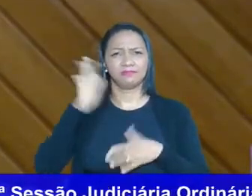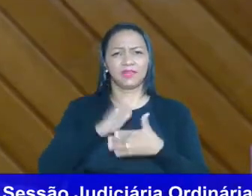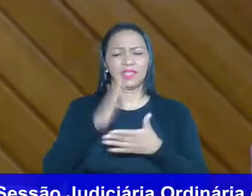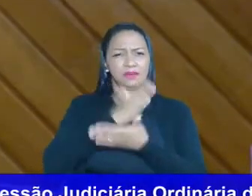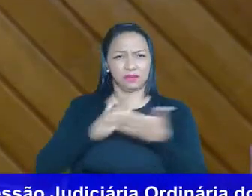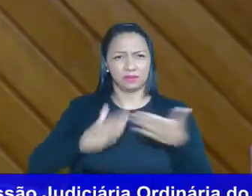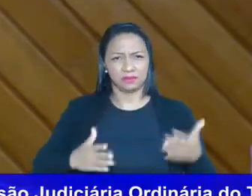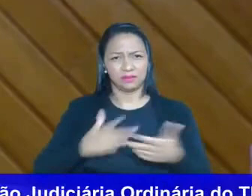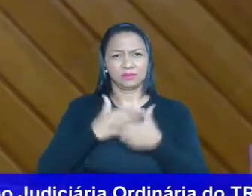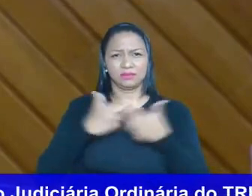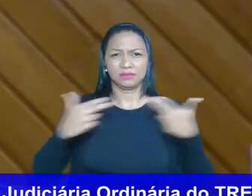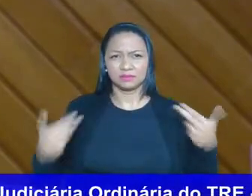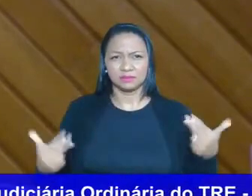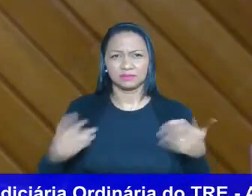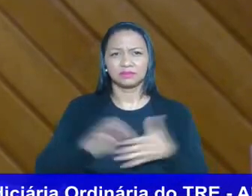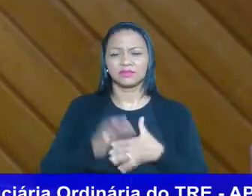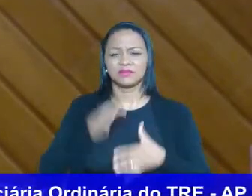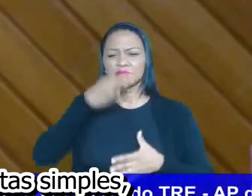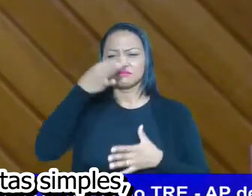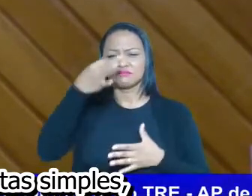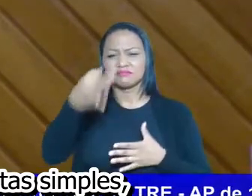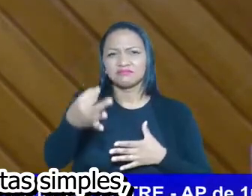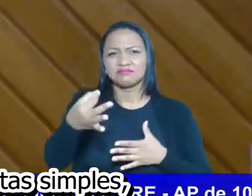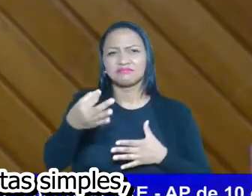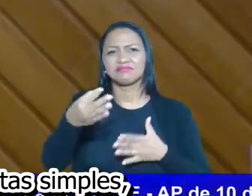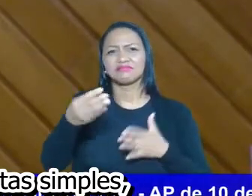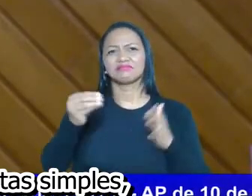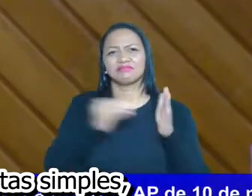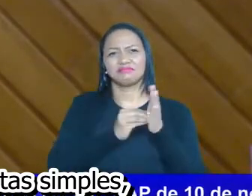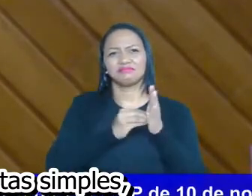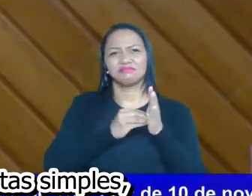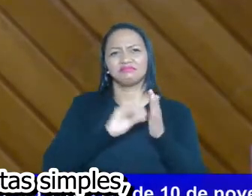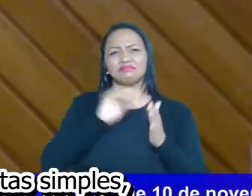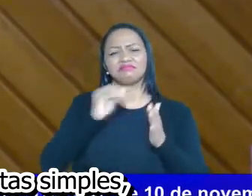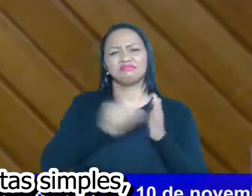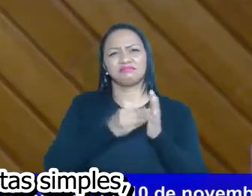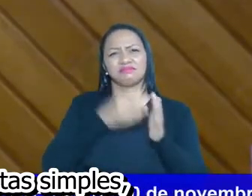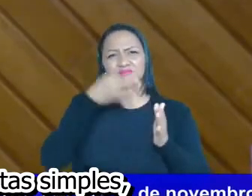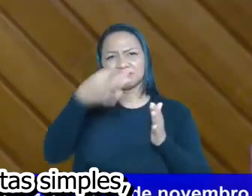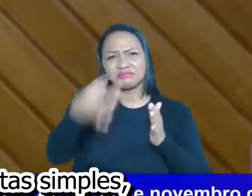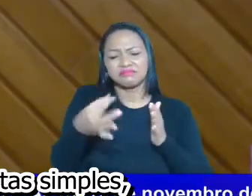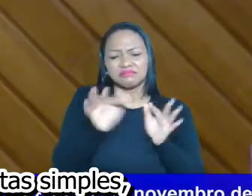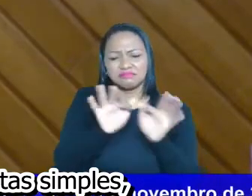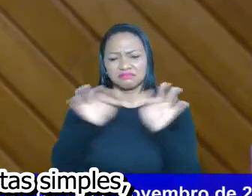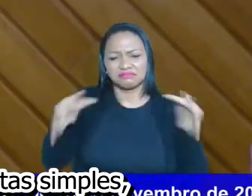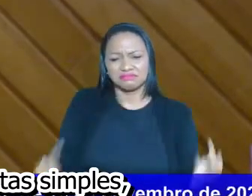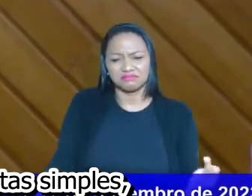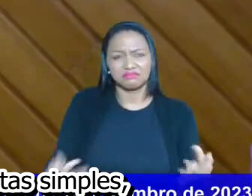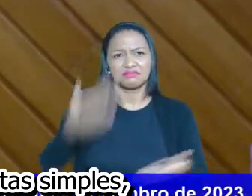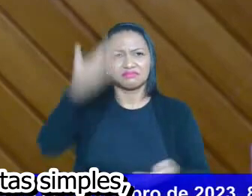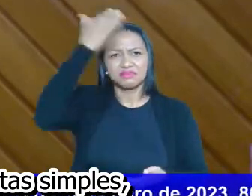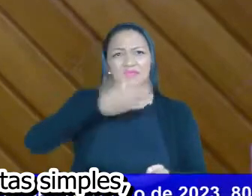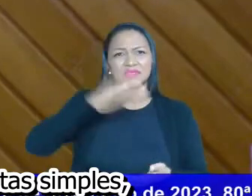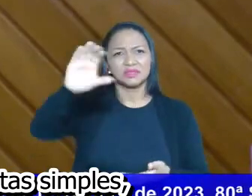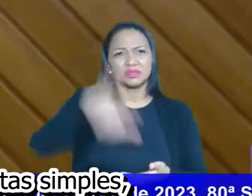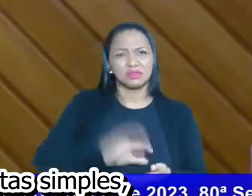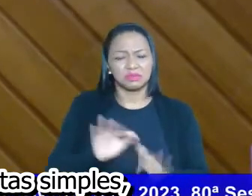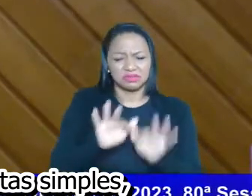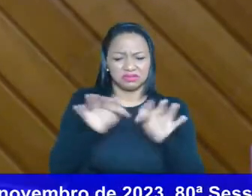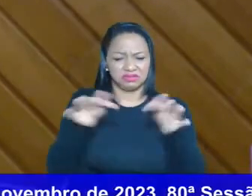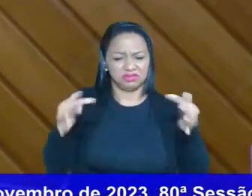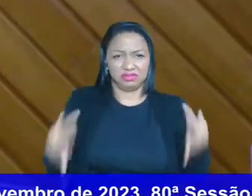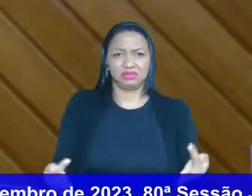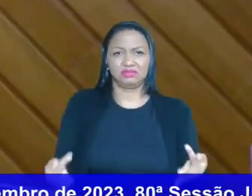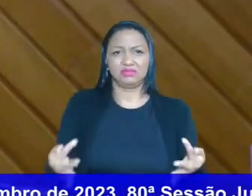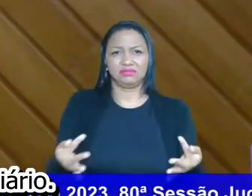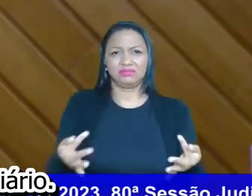algumas coisas, alguns pareceres com essa formatação simples, uma prestação de contas simples,